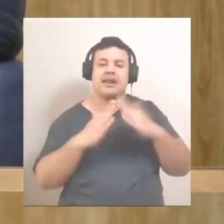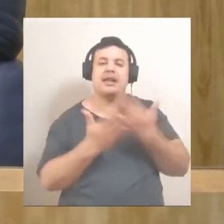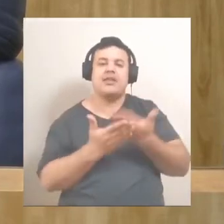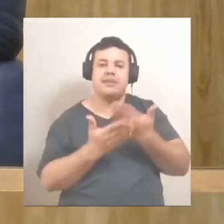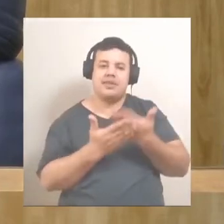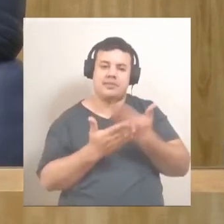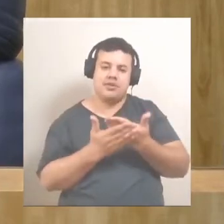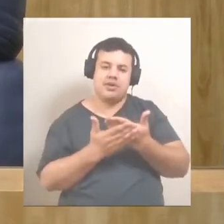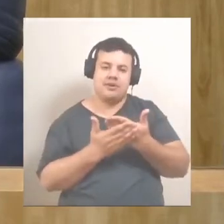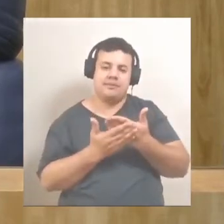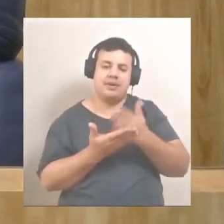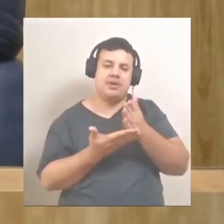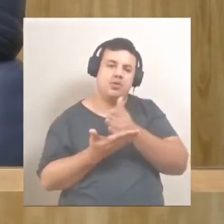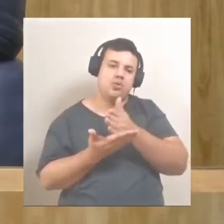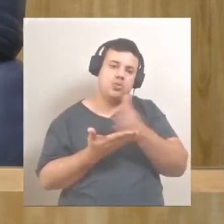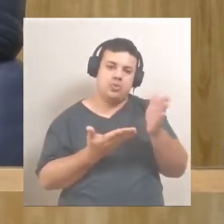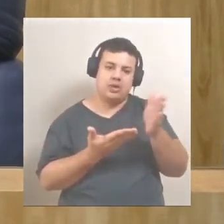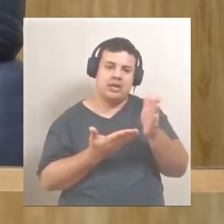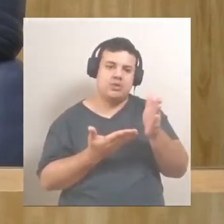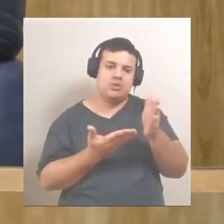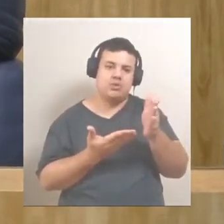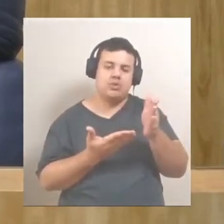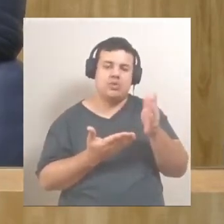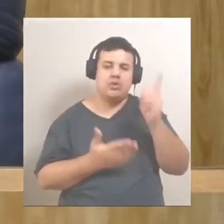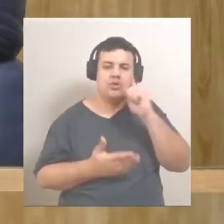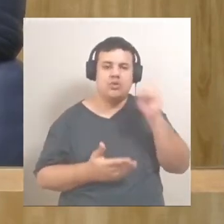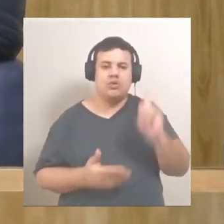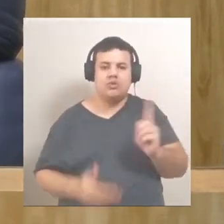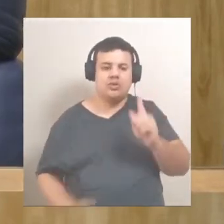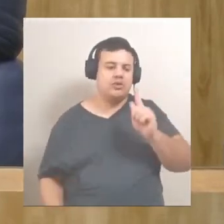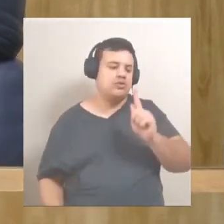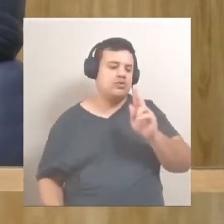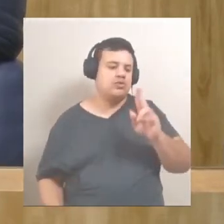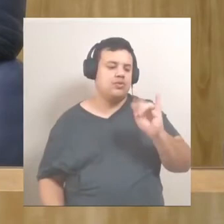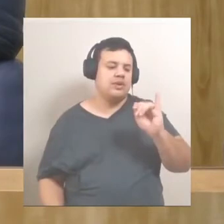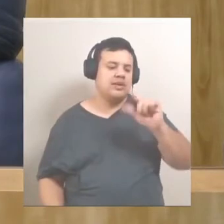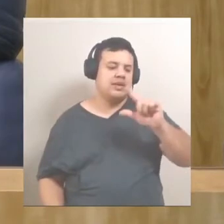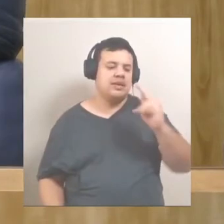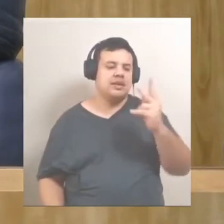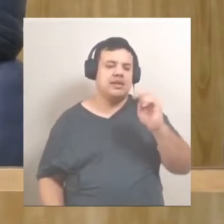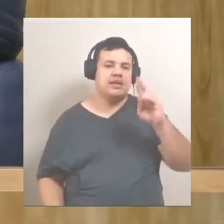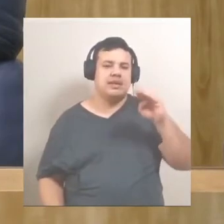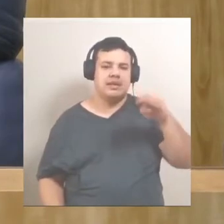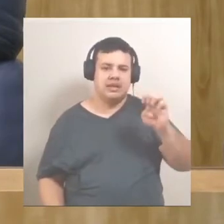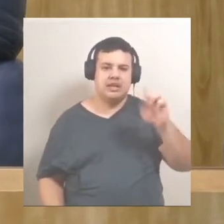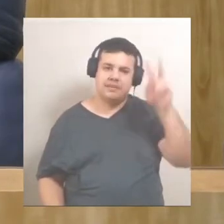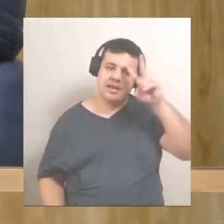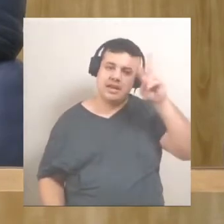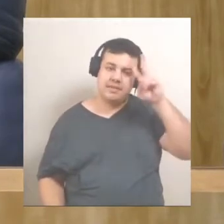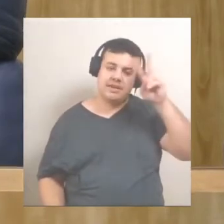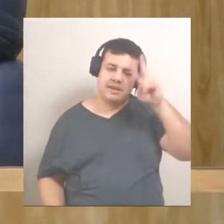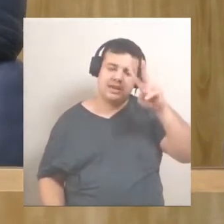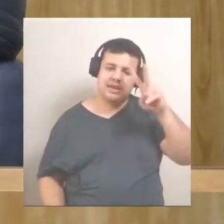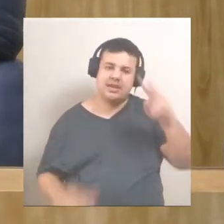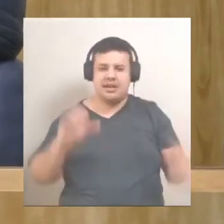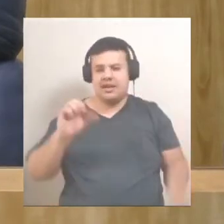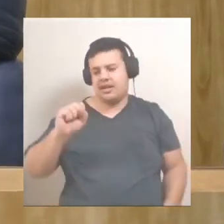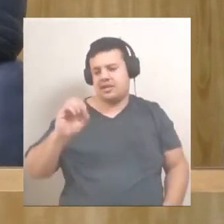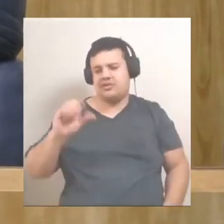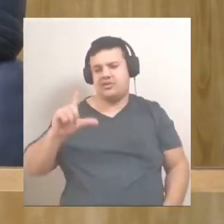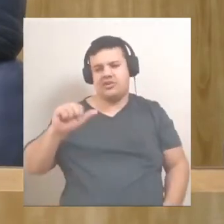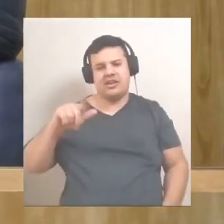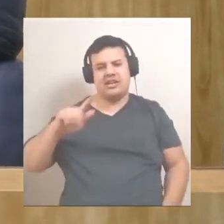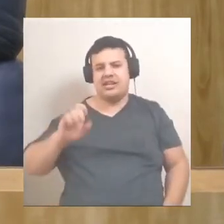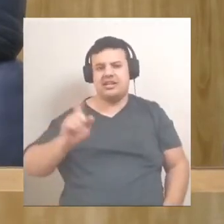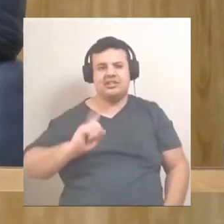assim... Eu não sei se o Guilherme pegou essa época, a Solange não, porque a Solange já foi no ensino médio, o Kleber do